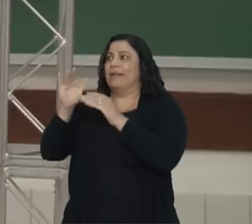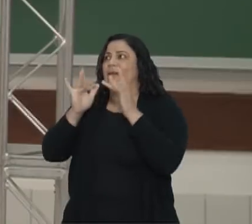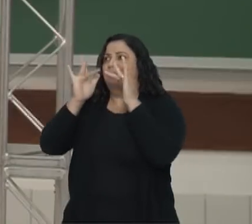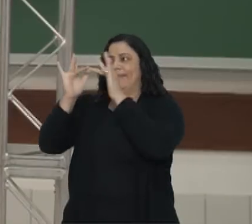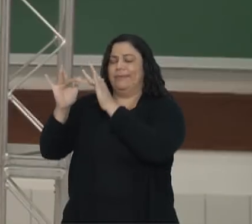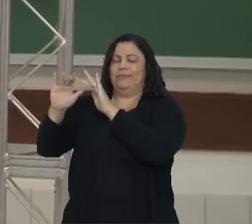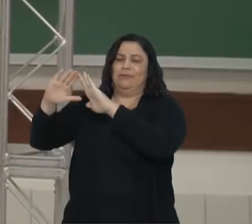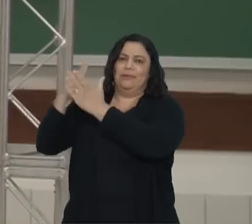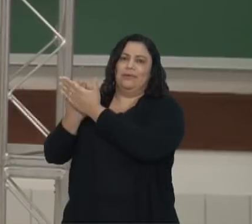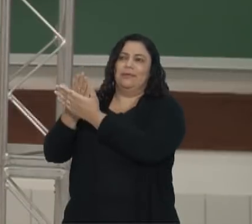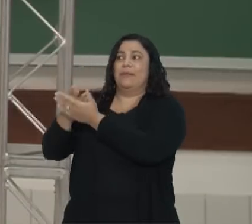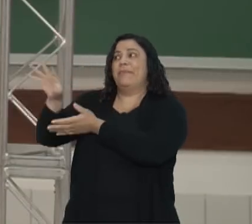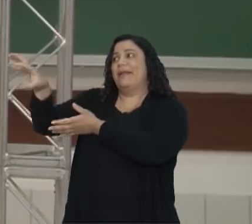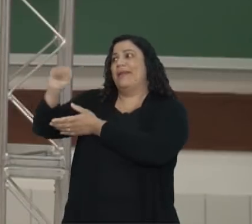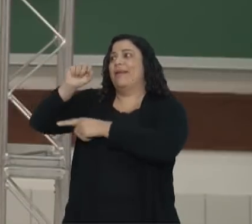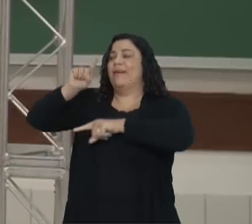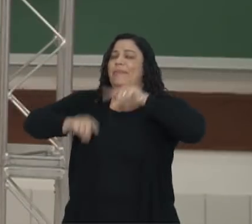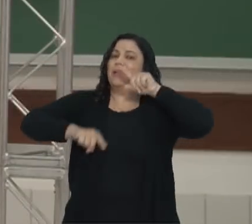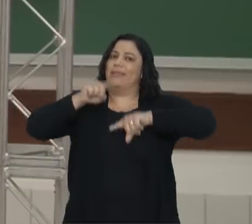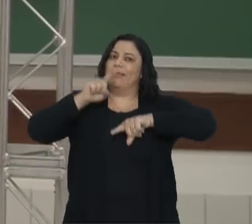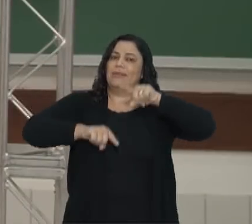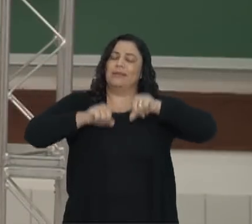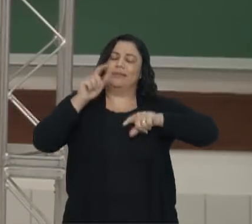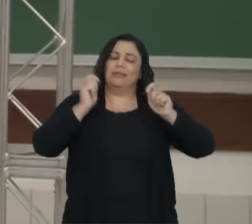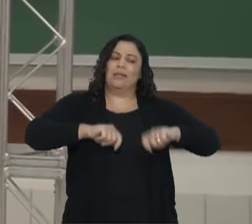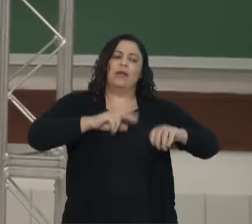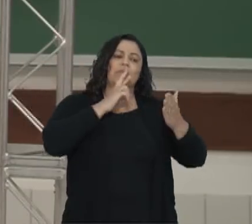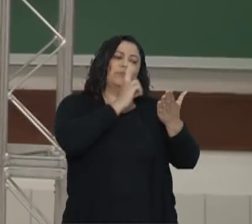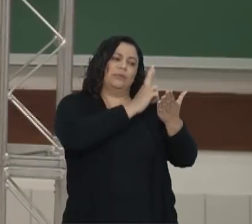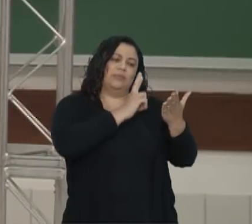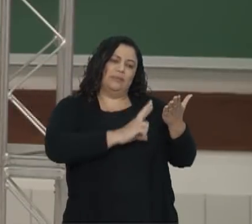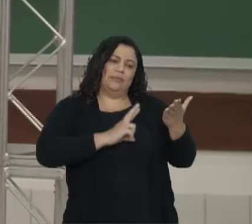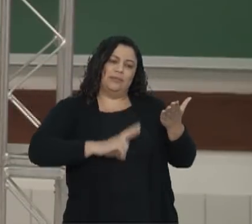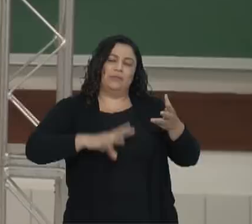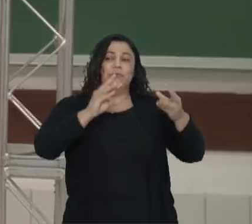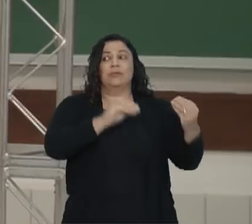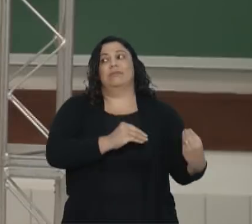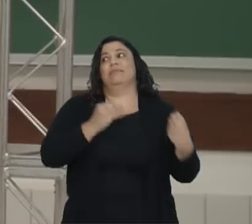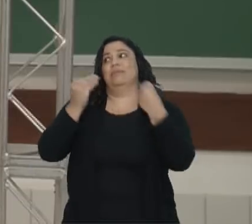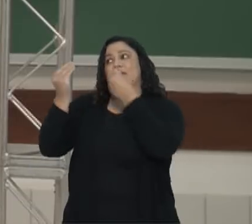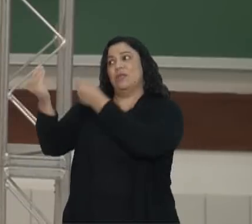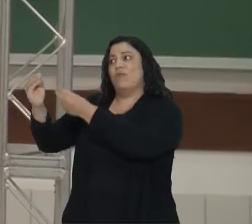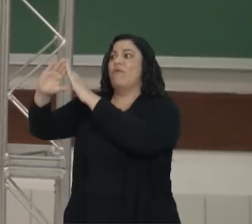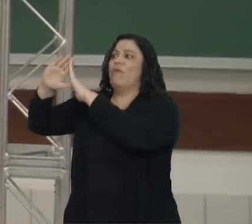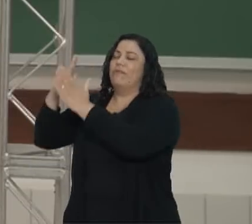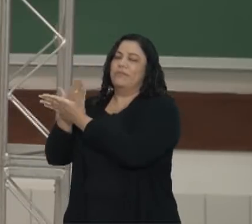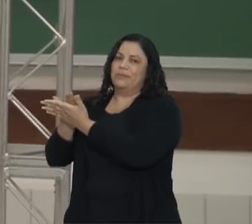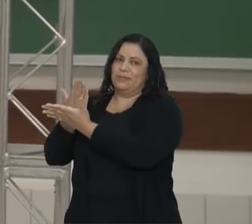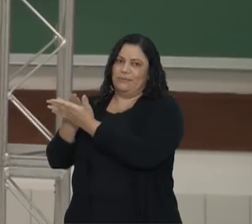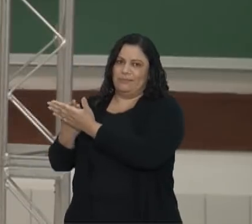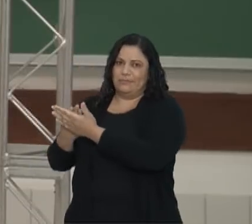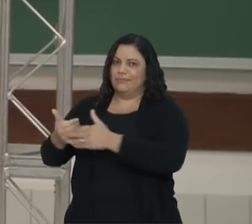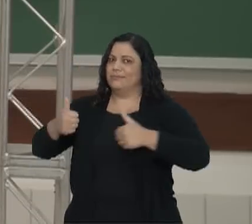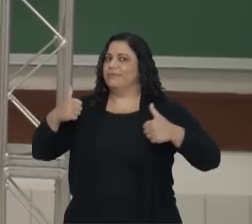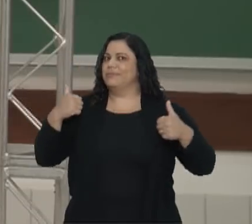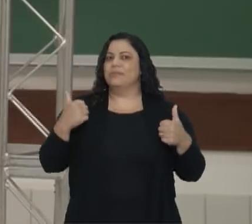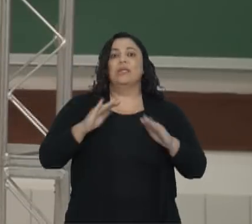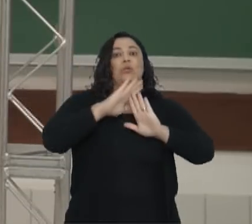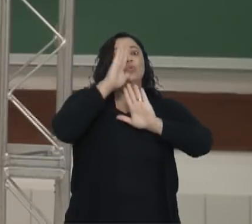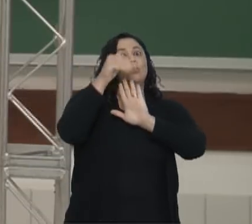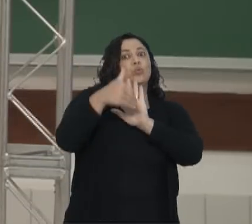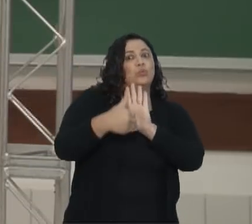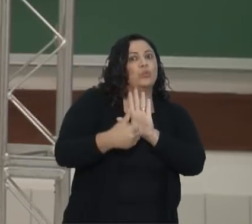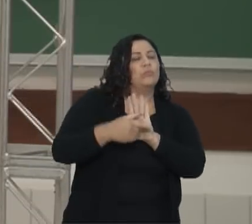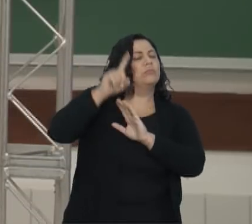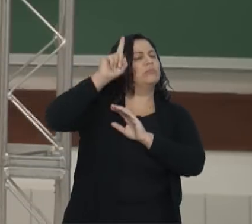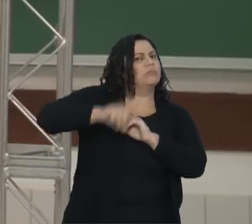o professor teu lá da escola poder acompanhar o teu rendimento aí, acompanhar o que você está realizando e tudo mais. É tudo isso